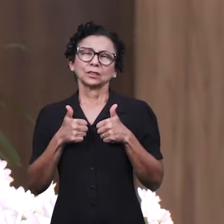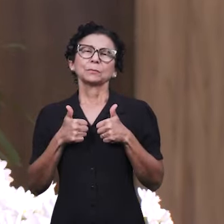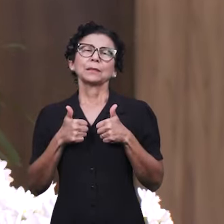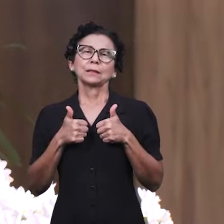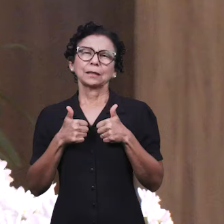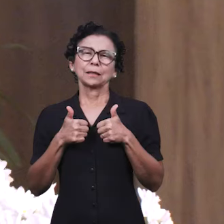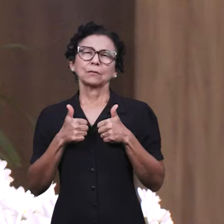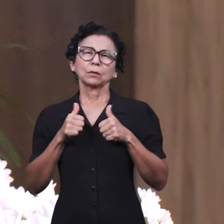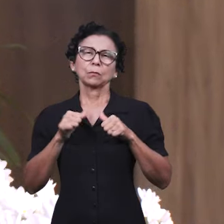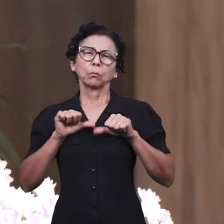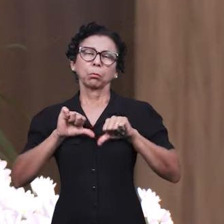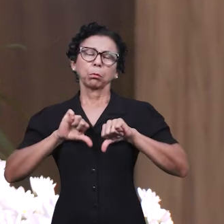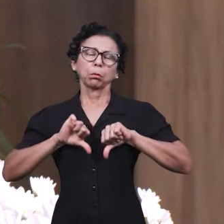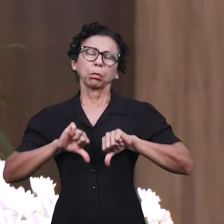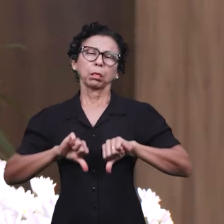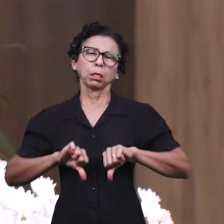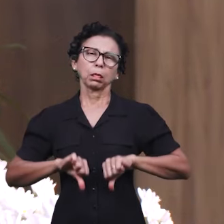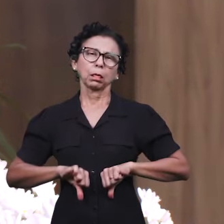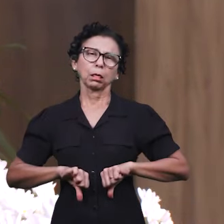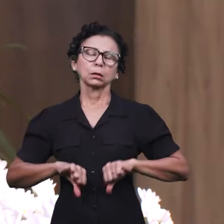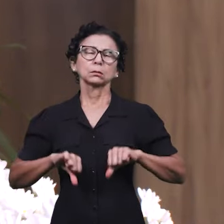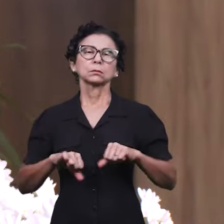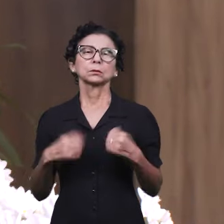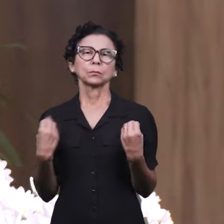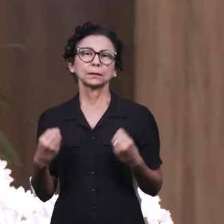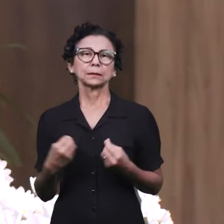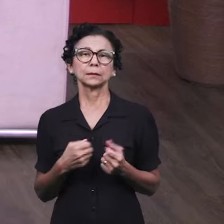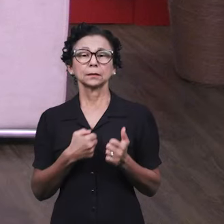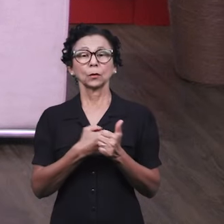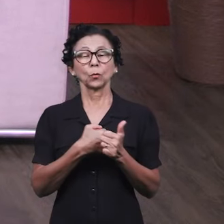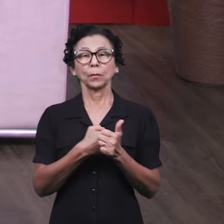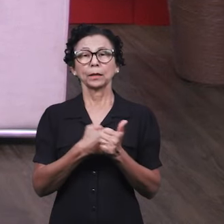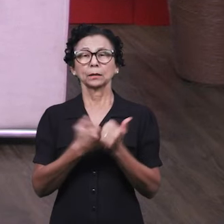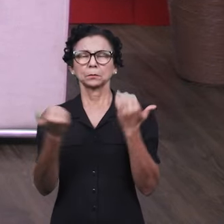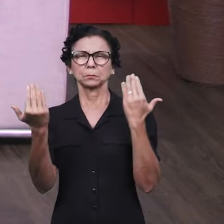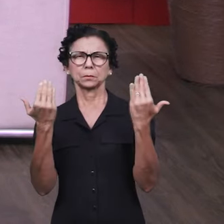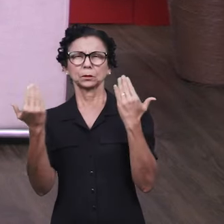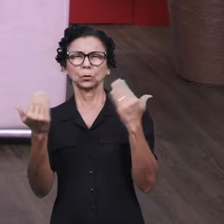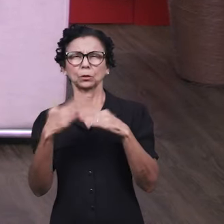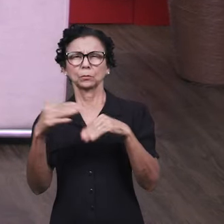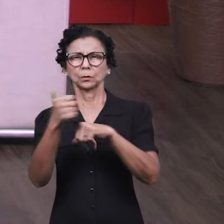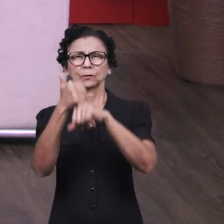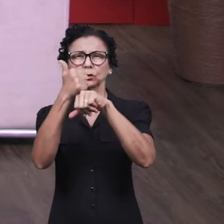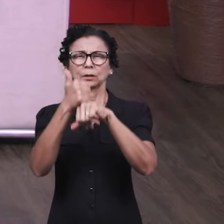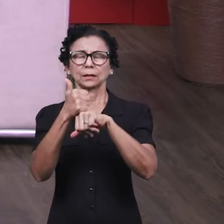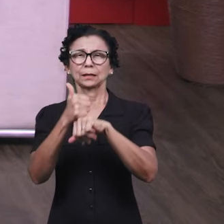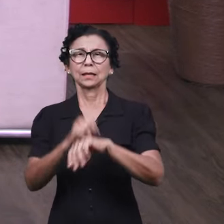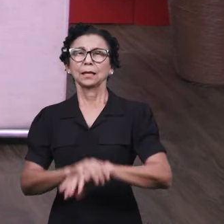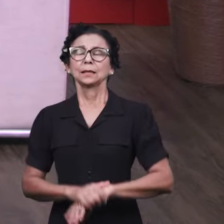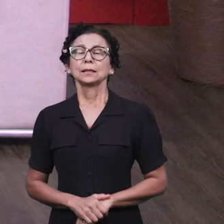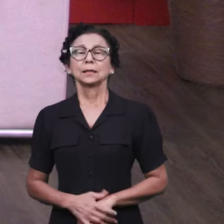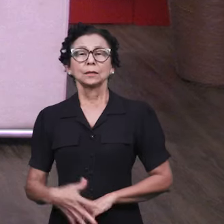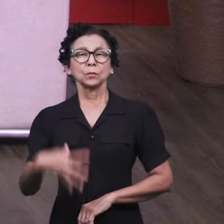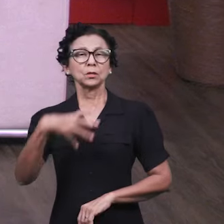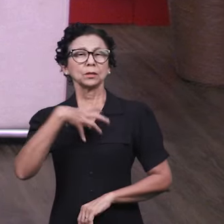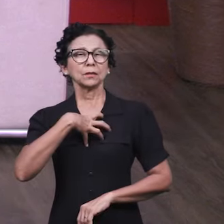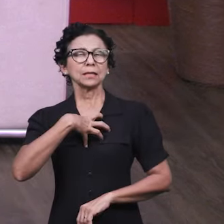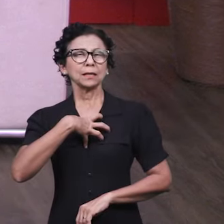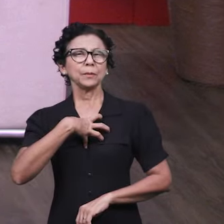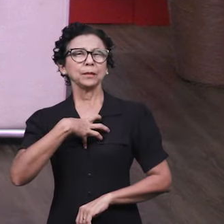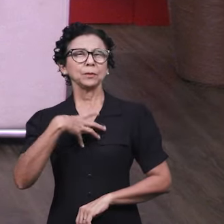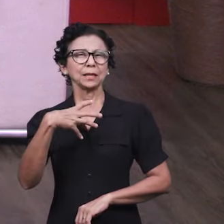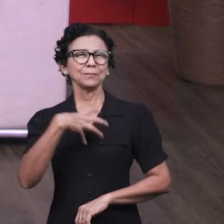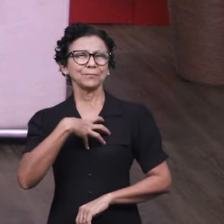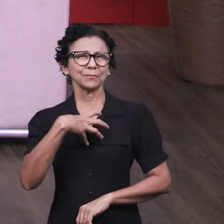acompanhada emocionalmente também falando de fator emocional o fator emocional também é um fator